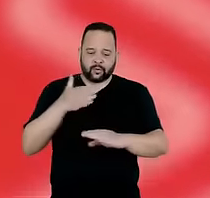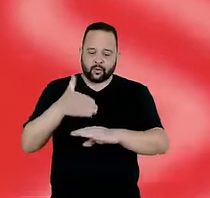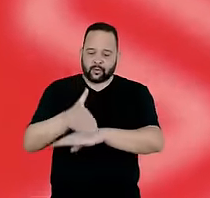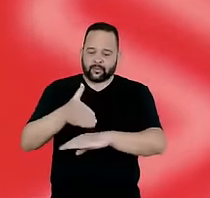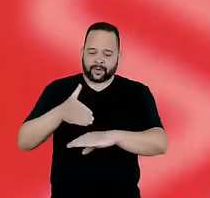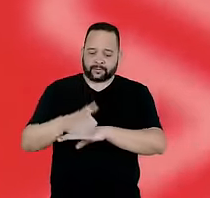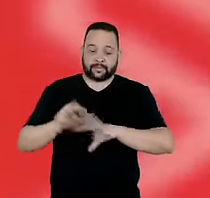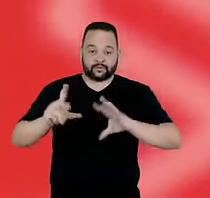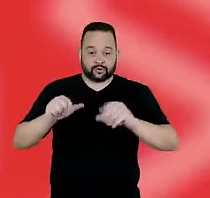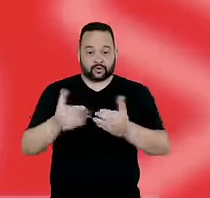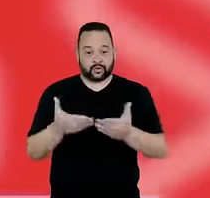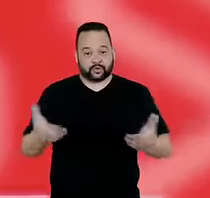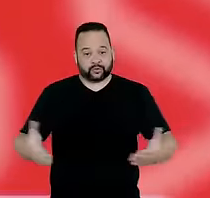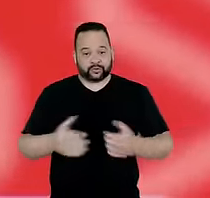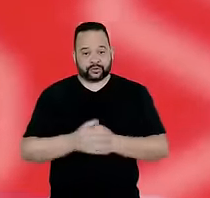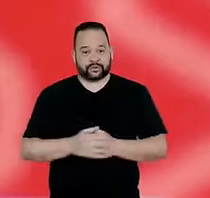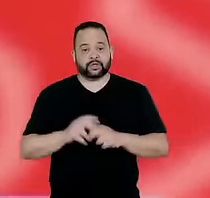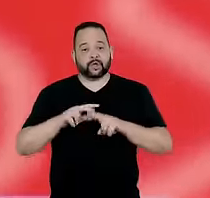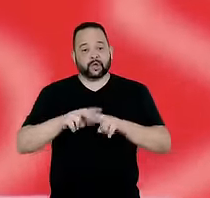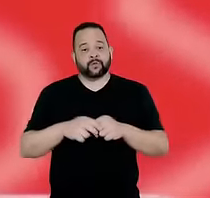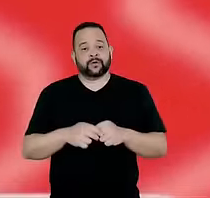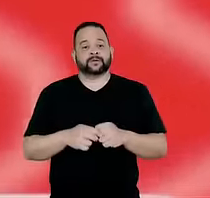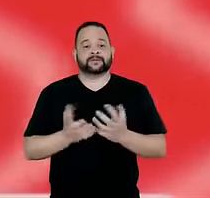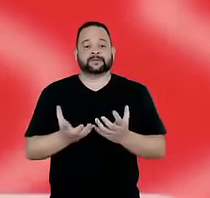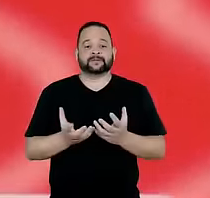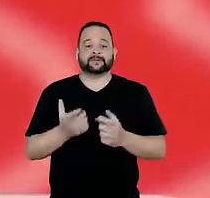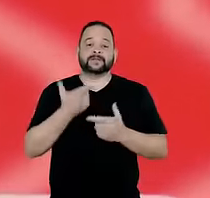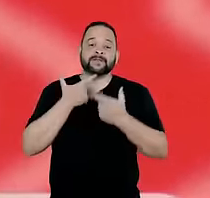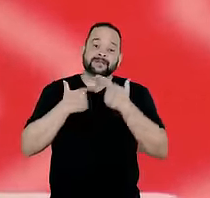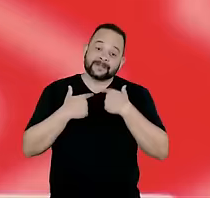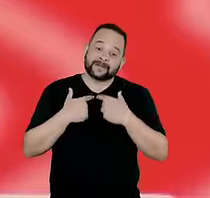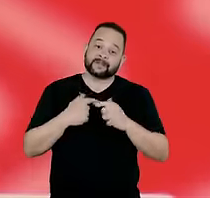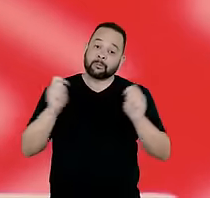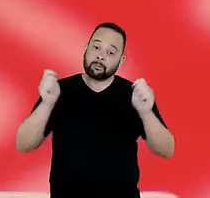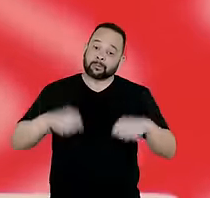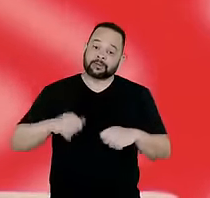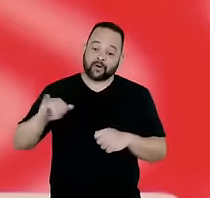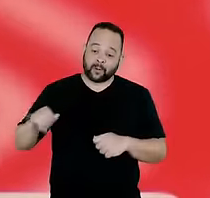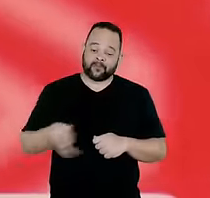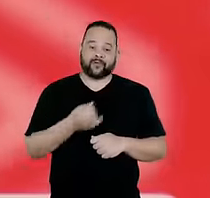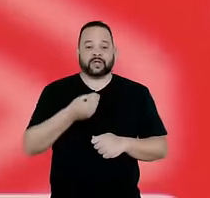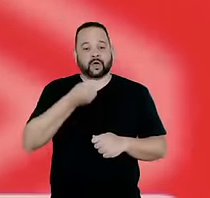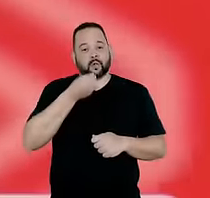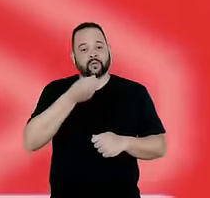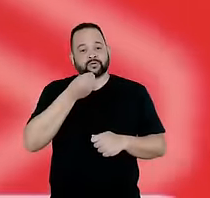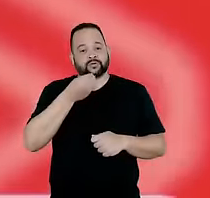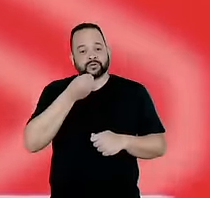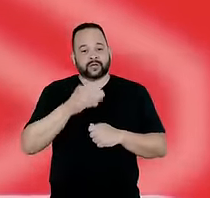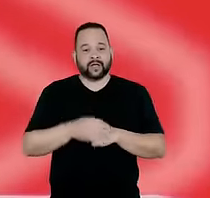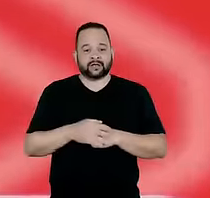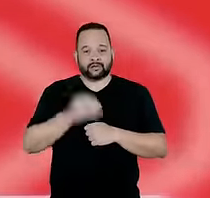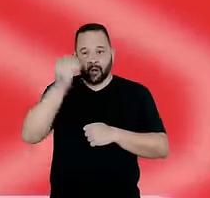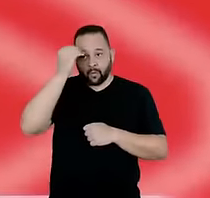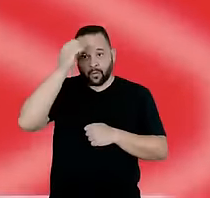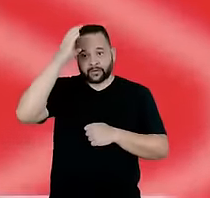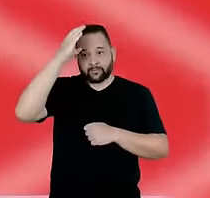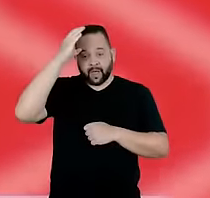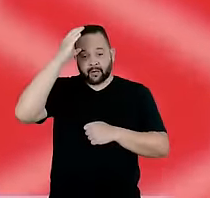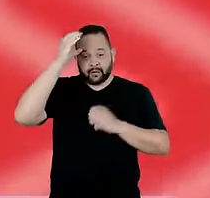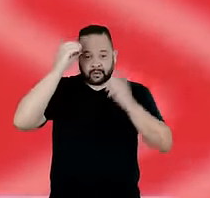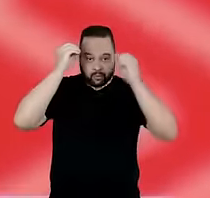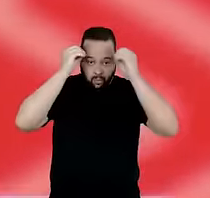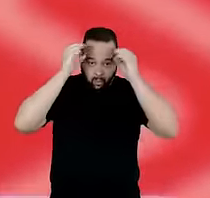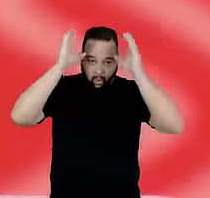desejo que possam aproveitar ao máximo essa oportunidade ampliar os horizontes o conhecimento e a partir de